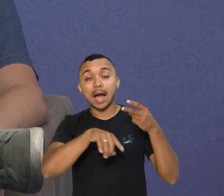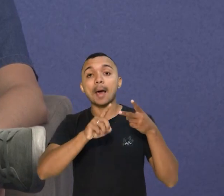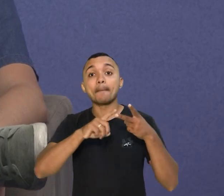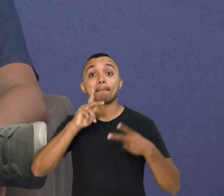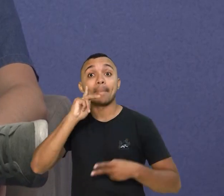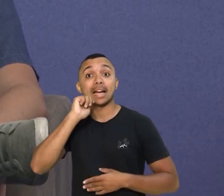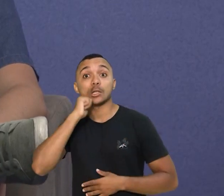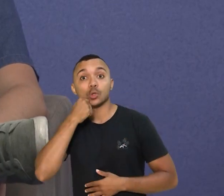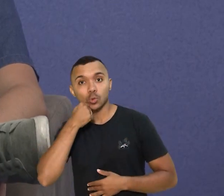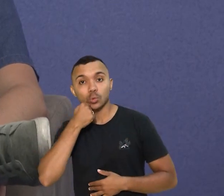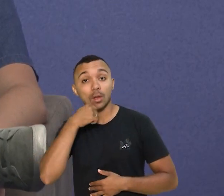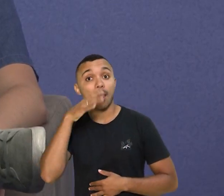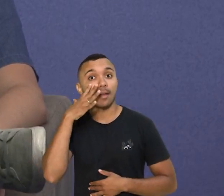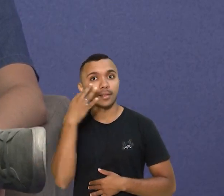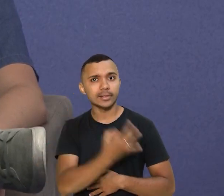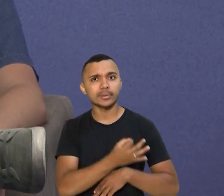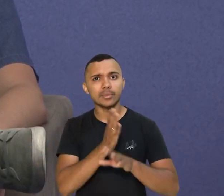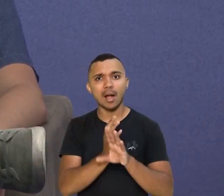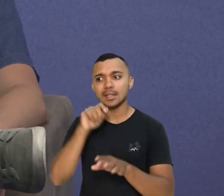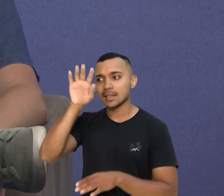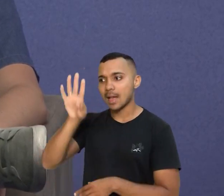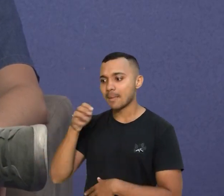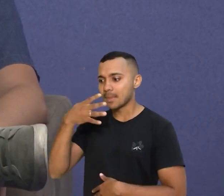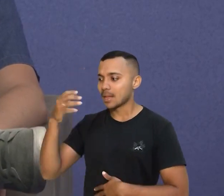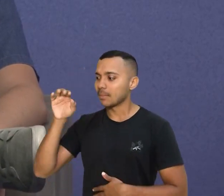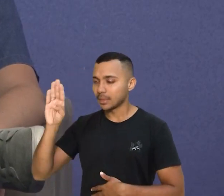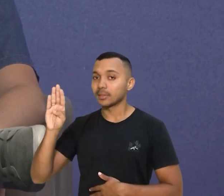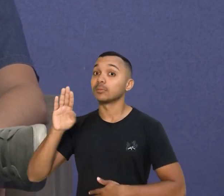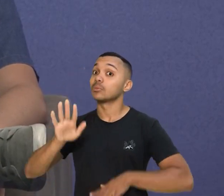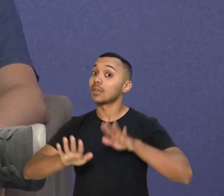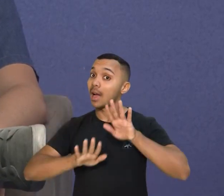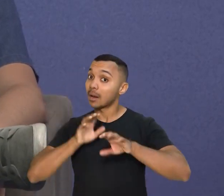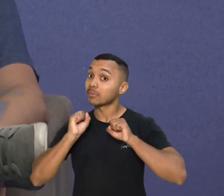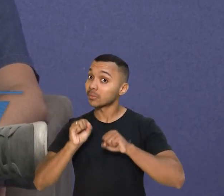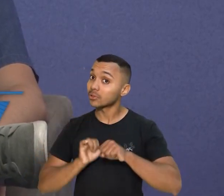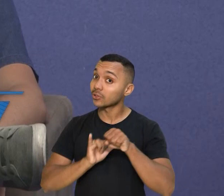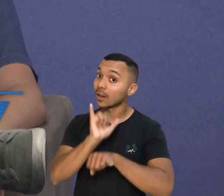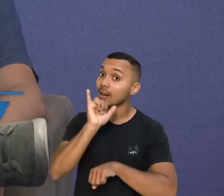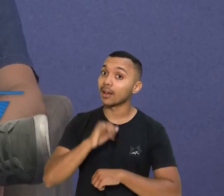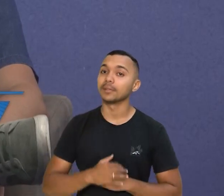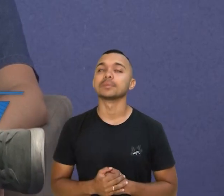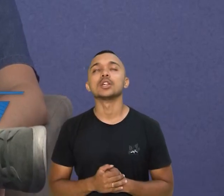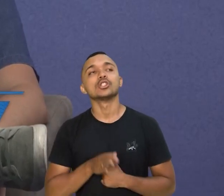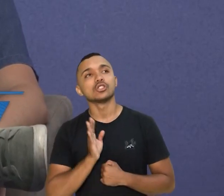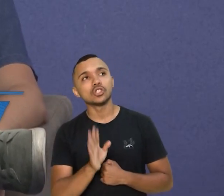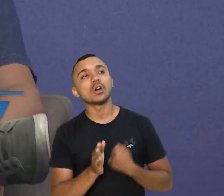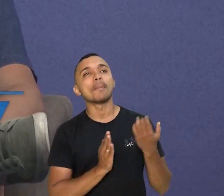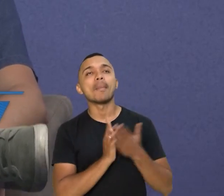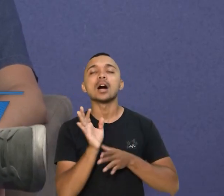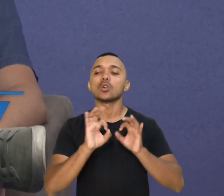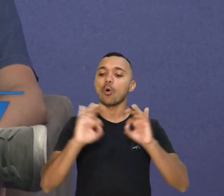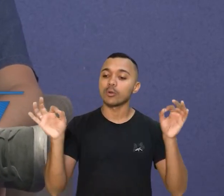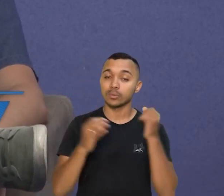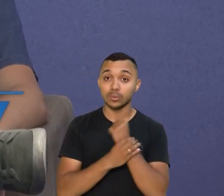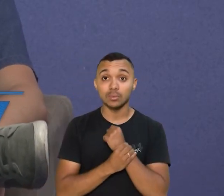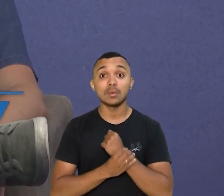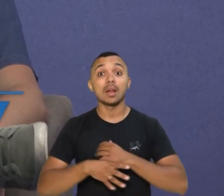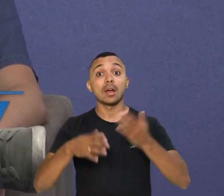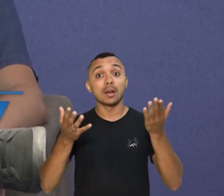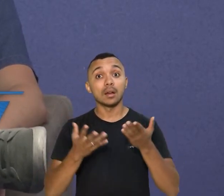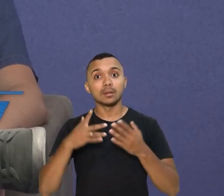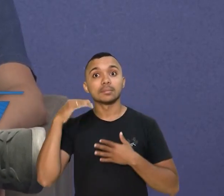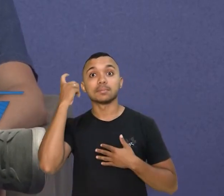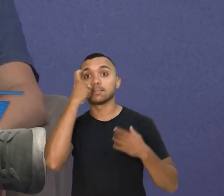seguinte. Esse regulamento da Série D é muito traiçoeiro. O Ferroviário já está classificado e beleza. Agora ele tem que se preocupar,